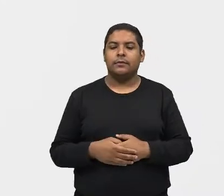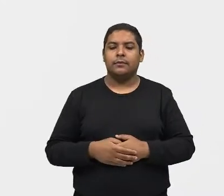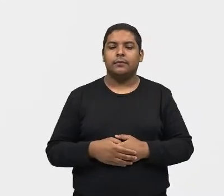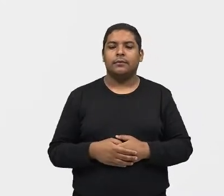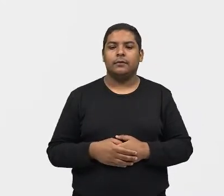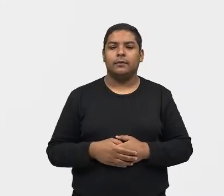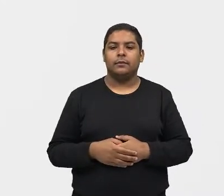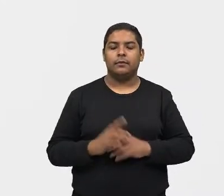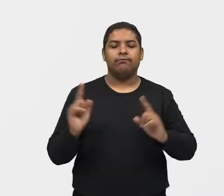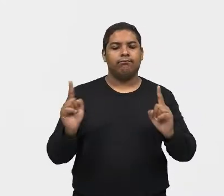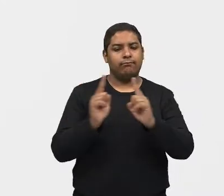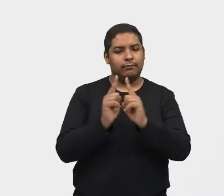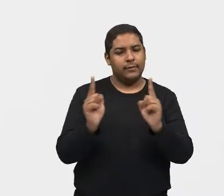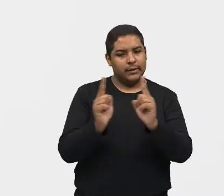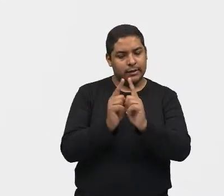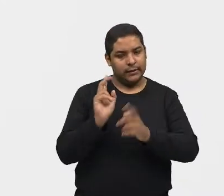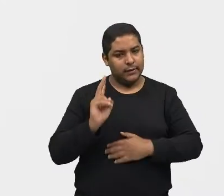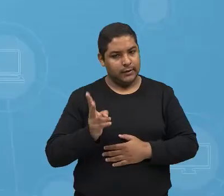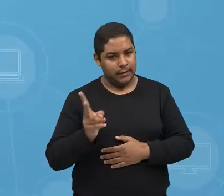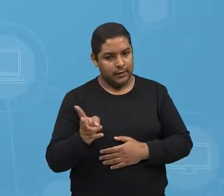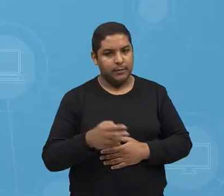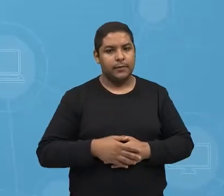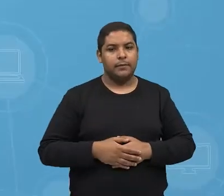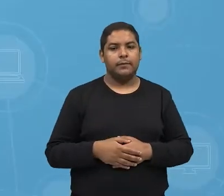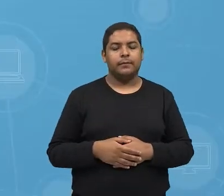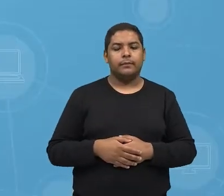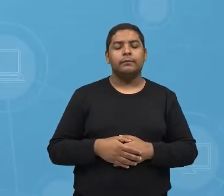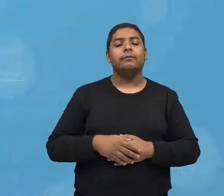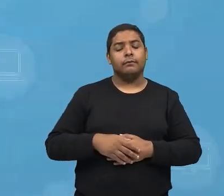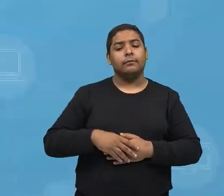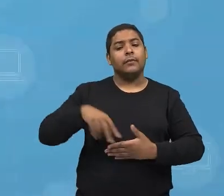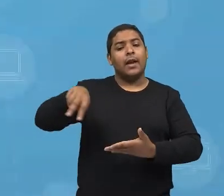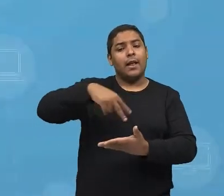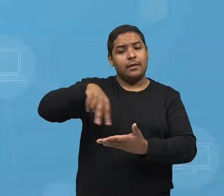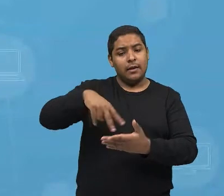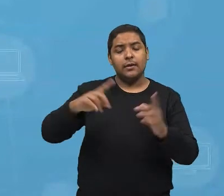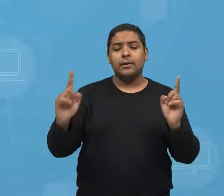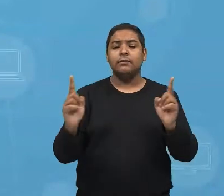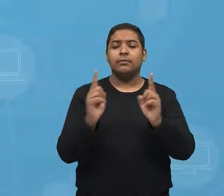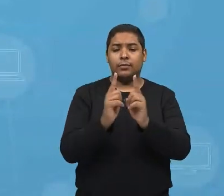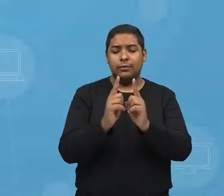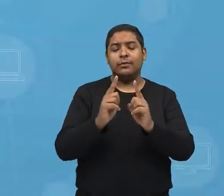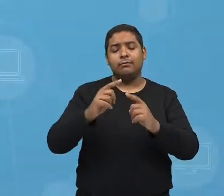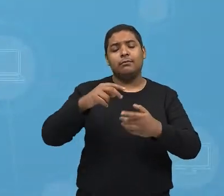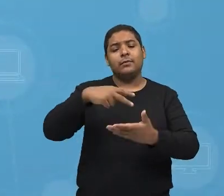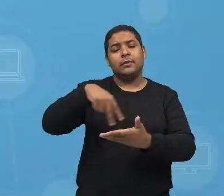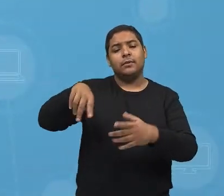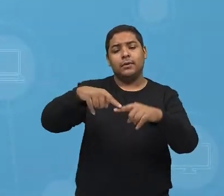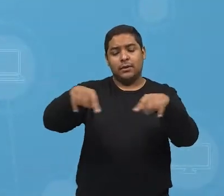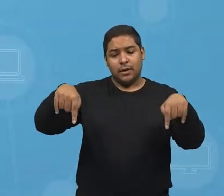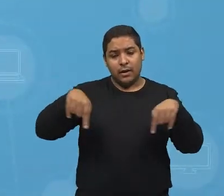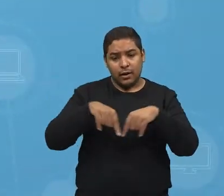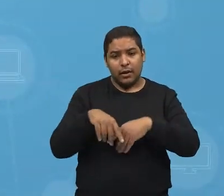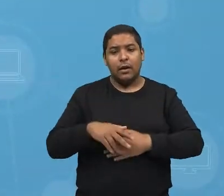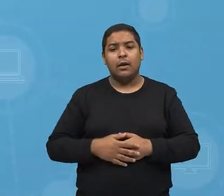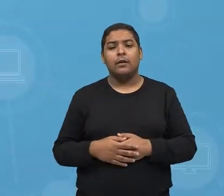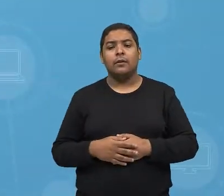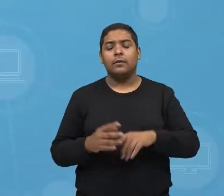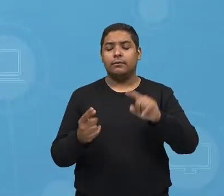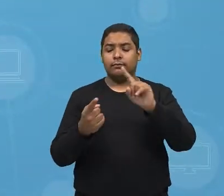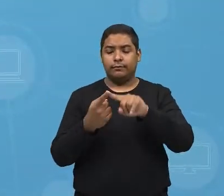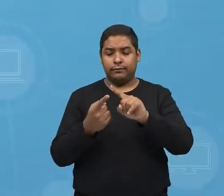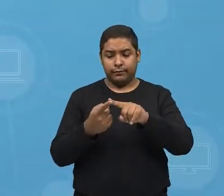Em pares. Então, a dança de salão, ela vem trazendo essa influência, a valsa vienense, a